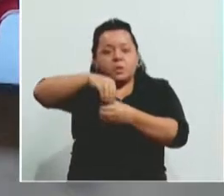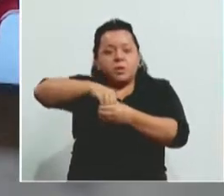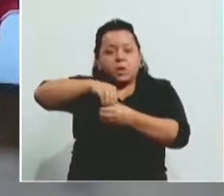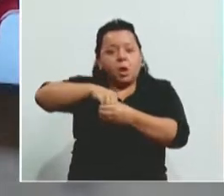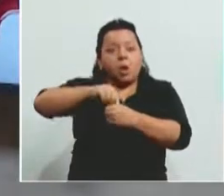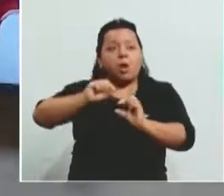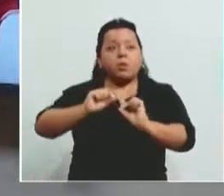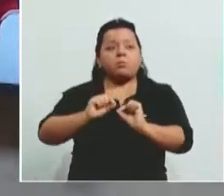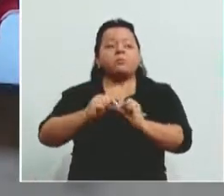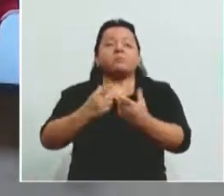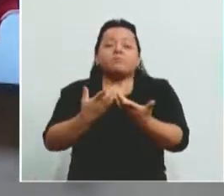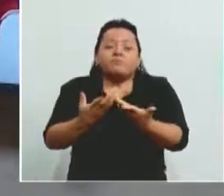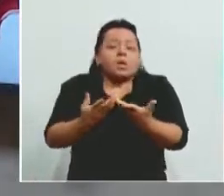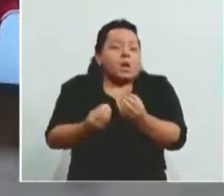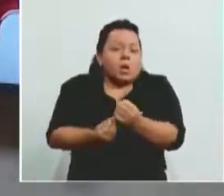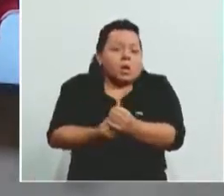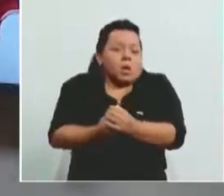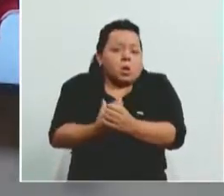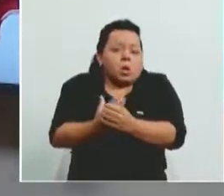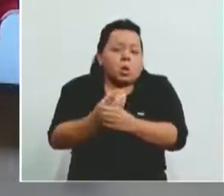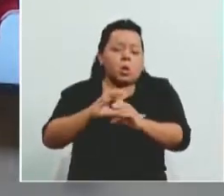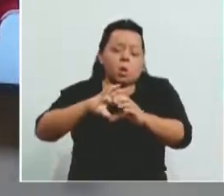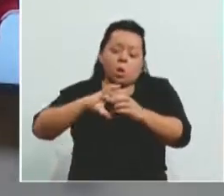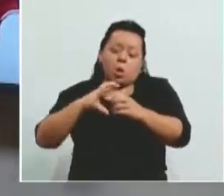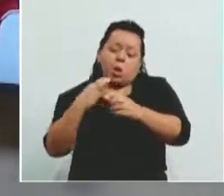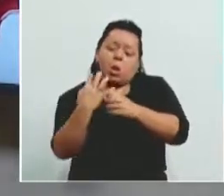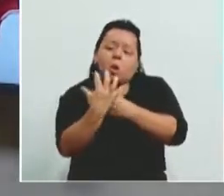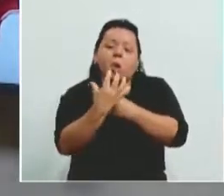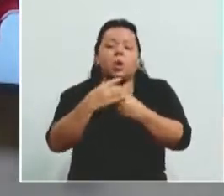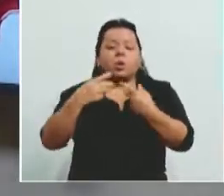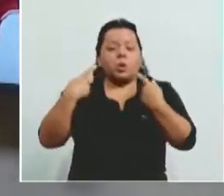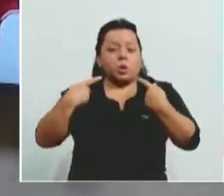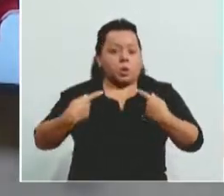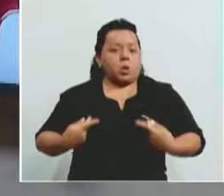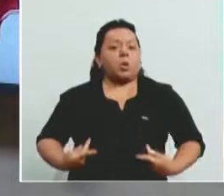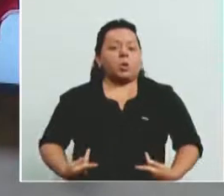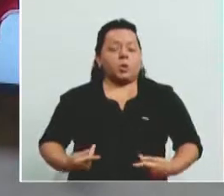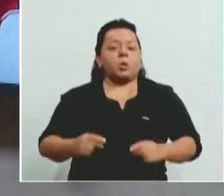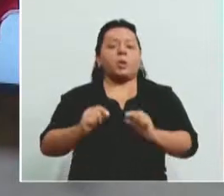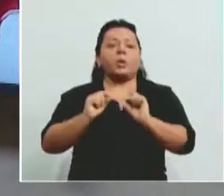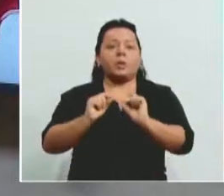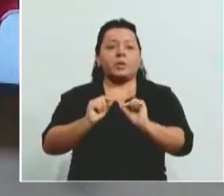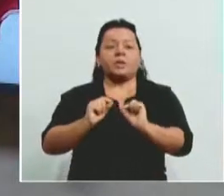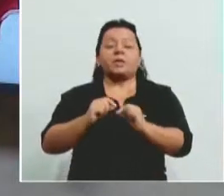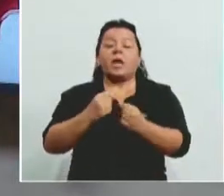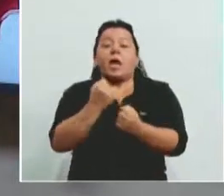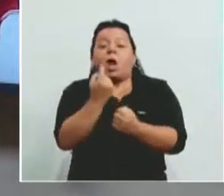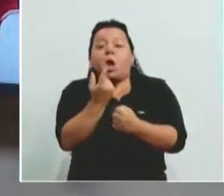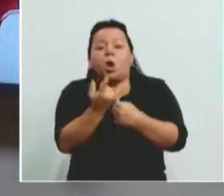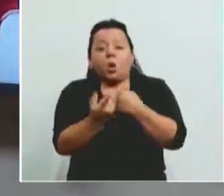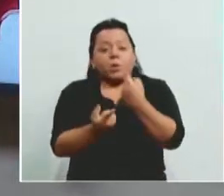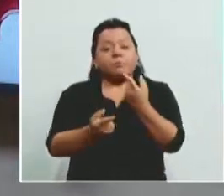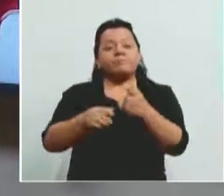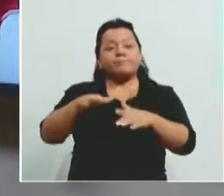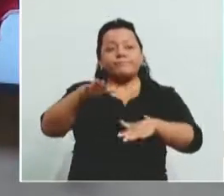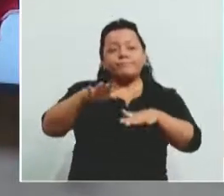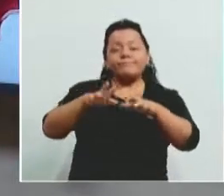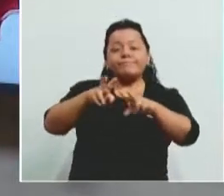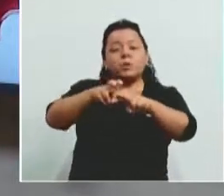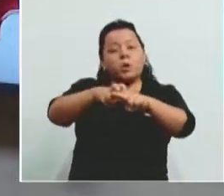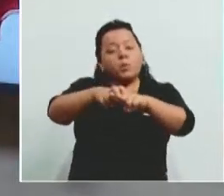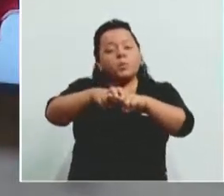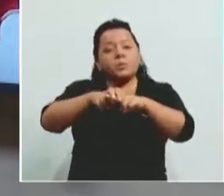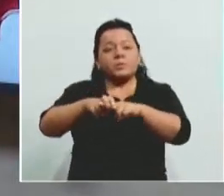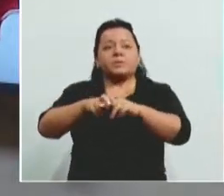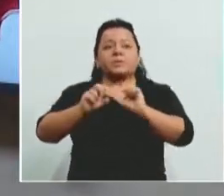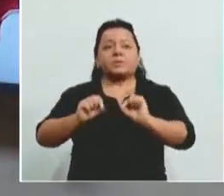origem embrionária, como todo o nosso corpo, é origem embrionária. E algumas vezes, por alguns motivos,